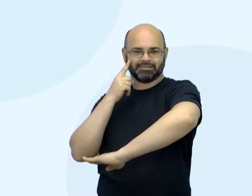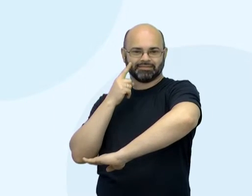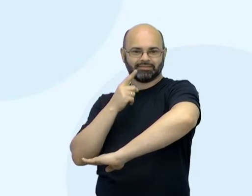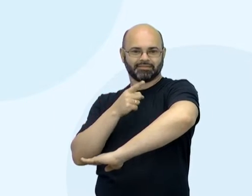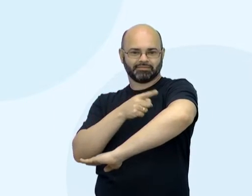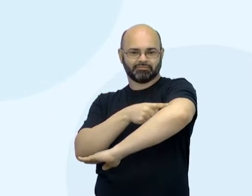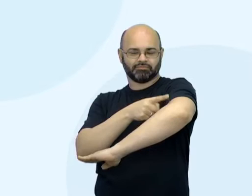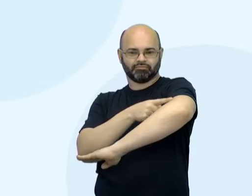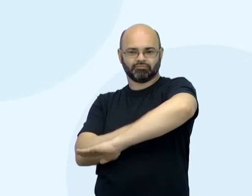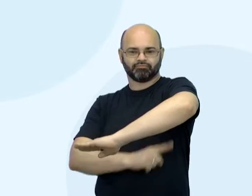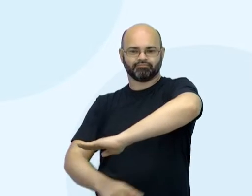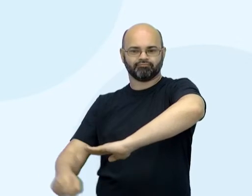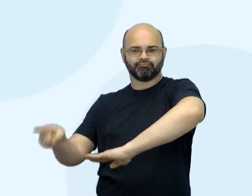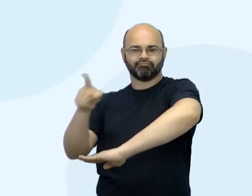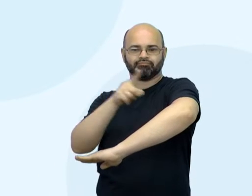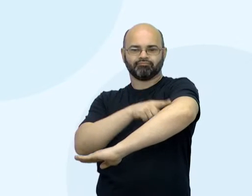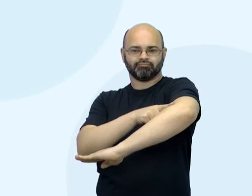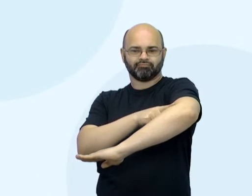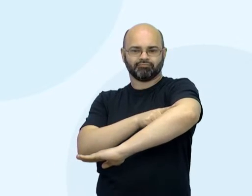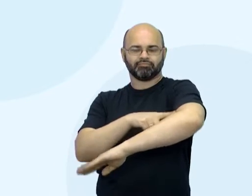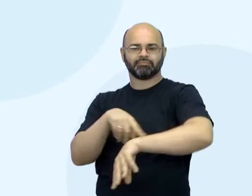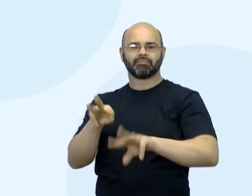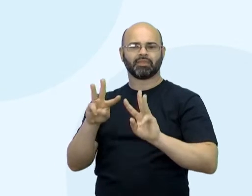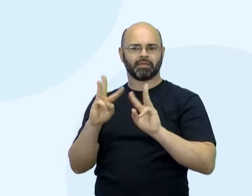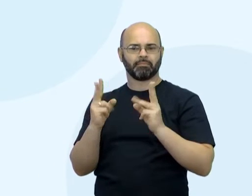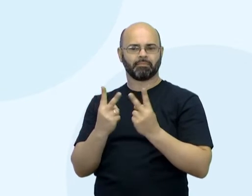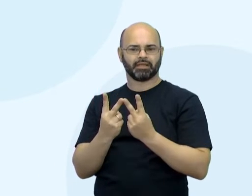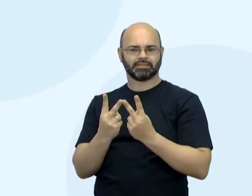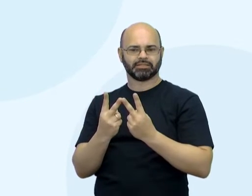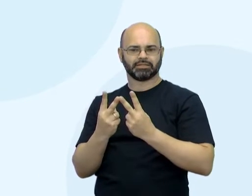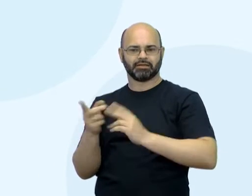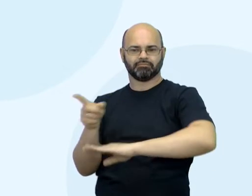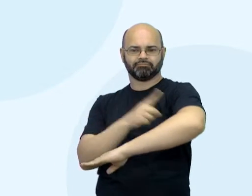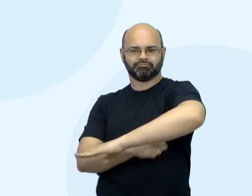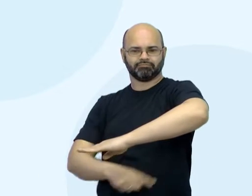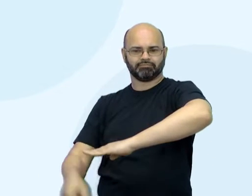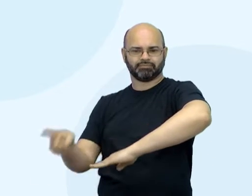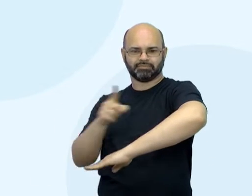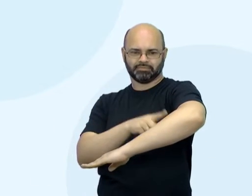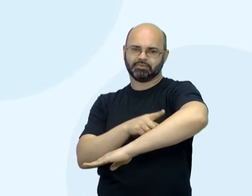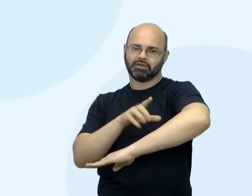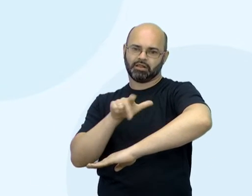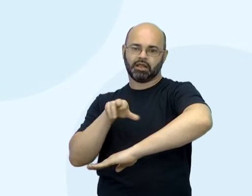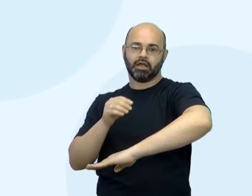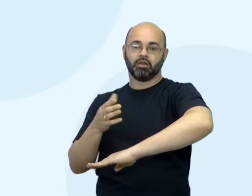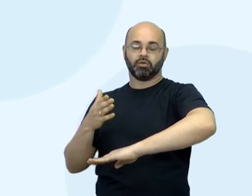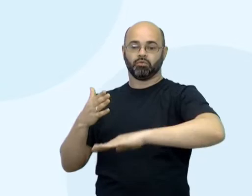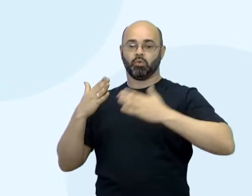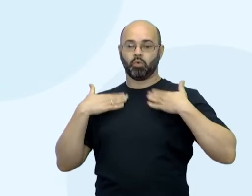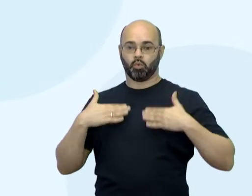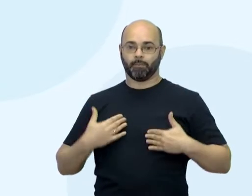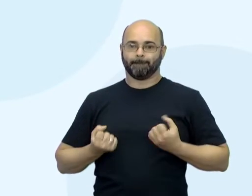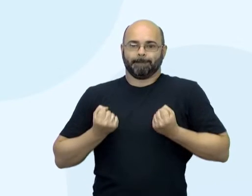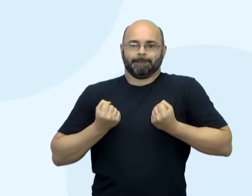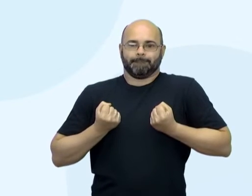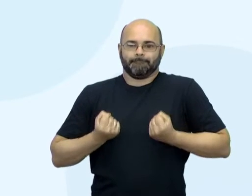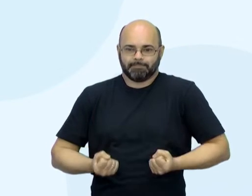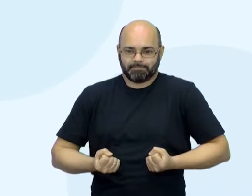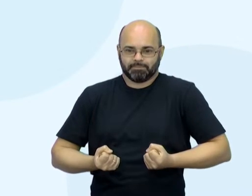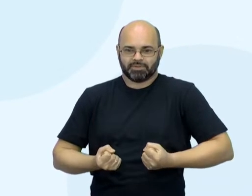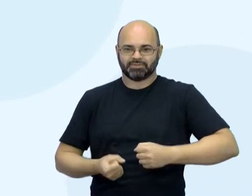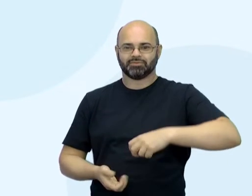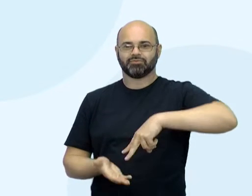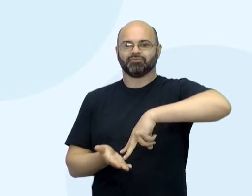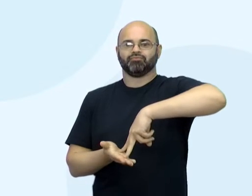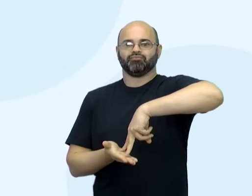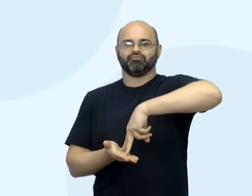certa massa, né? Se bem que, evidentemente, o peso do corpo todo aqui tá